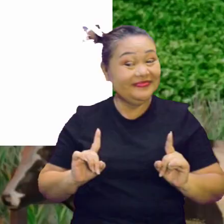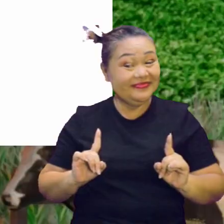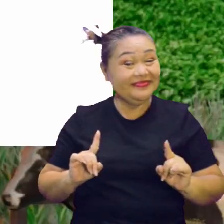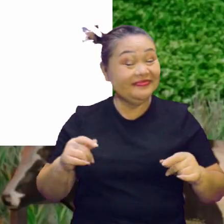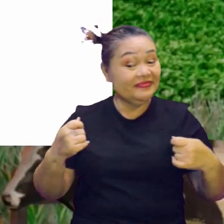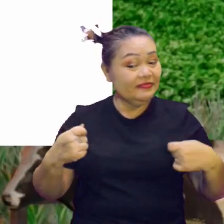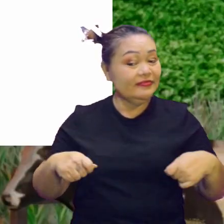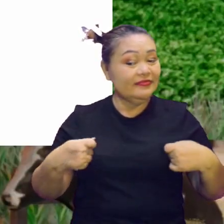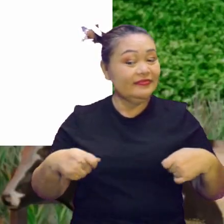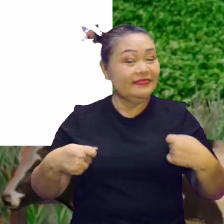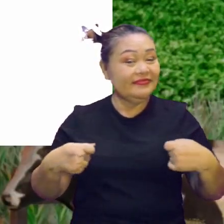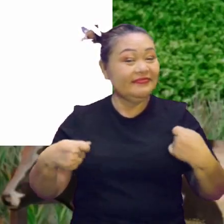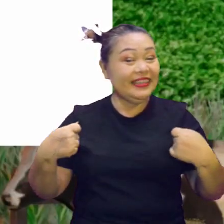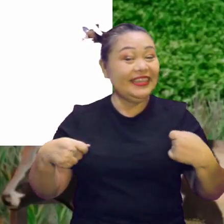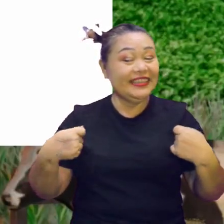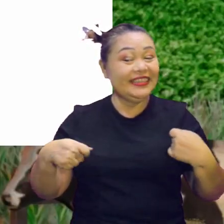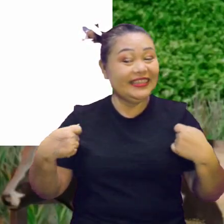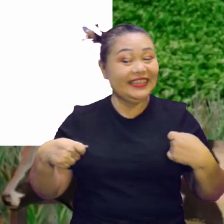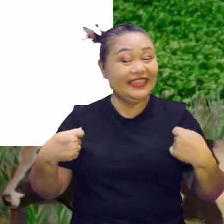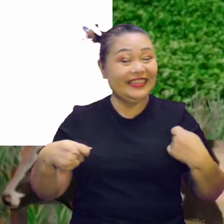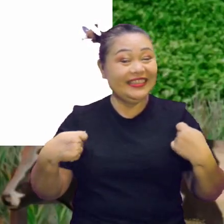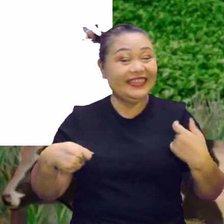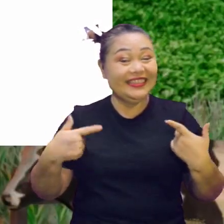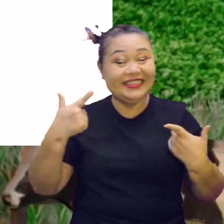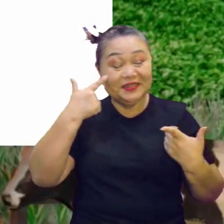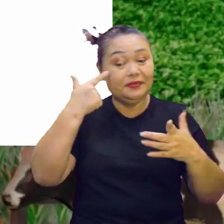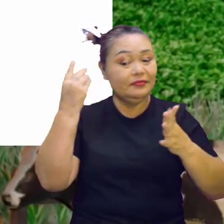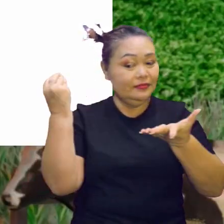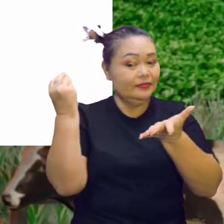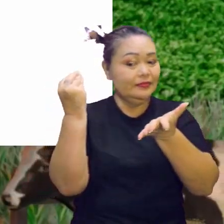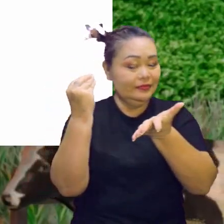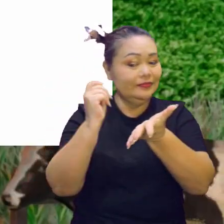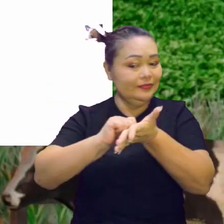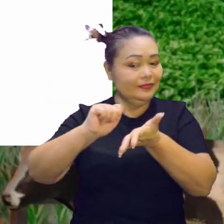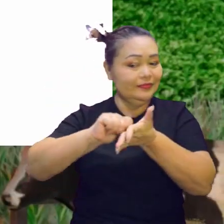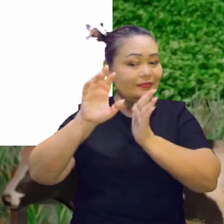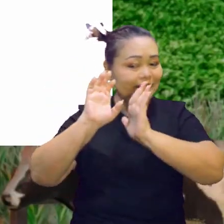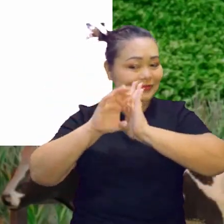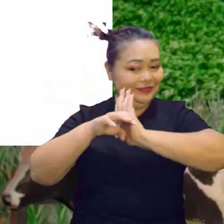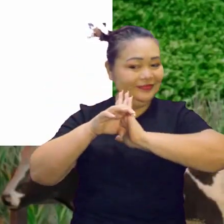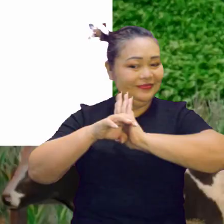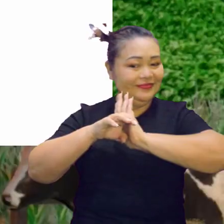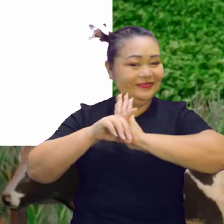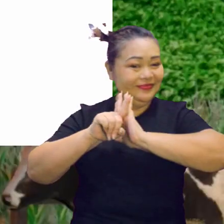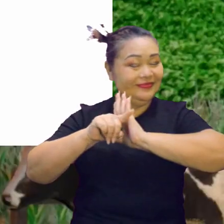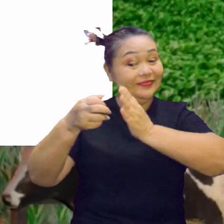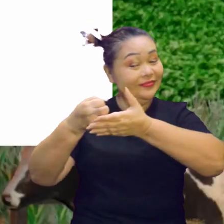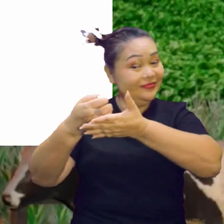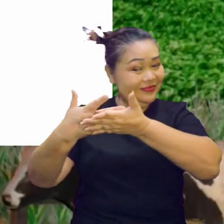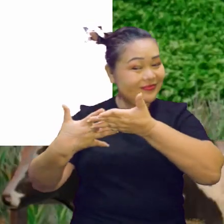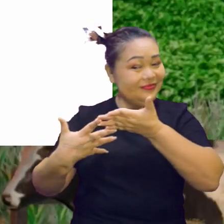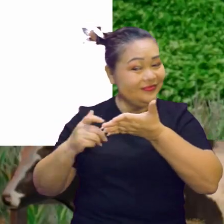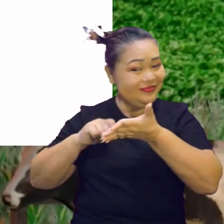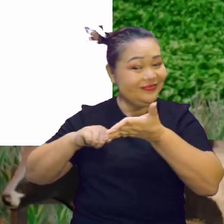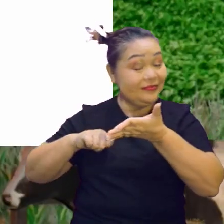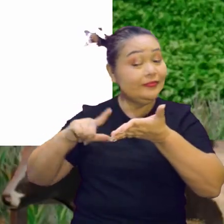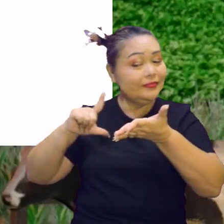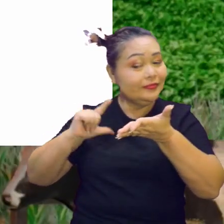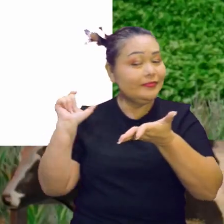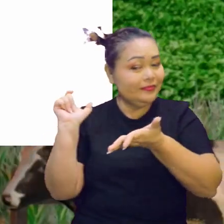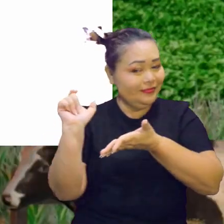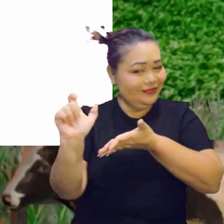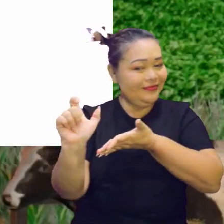que você escreva os conceitos, tá? Muitas vezes você descreveu os conceitos, mas tem que aparecer lá